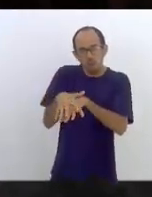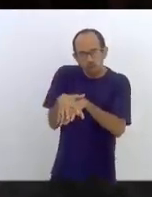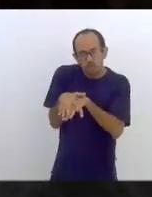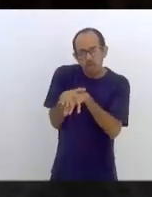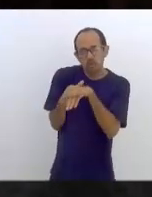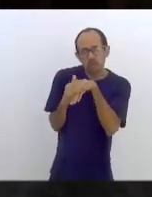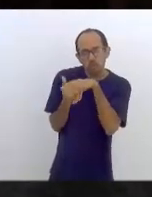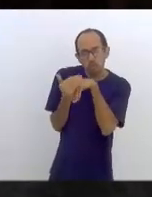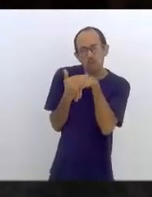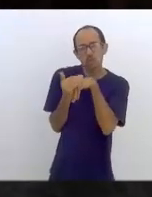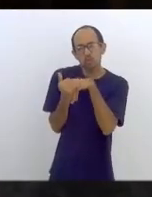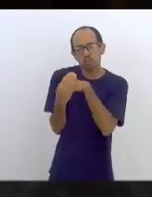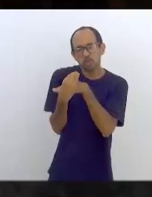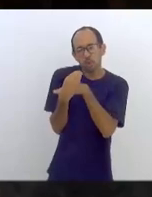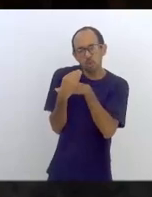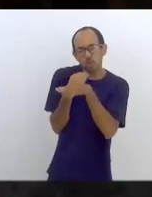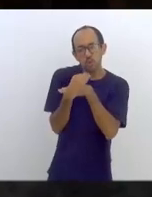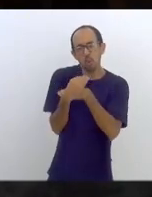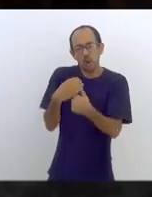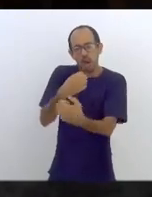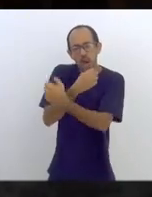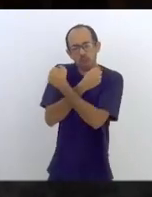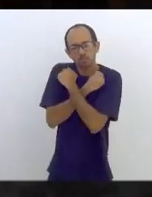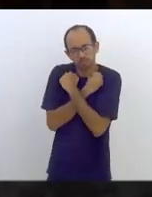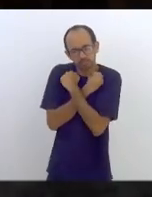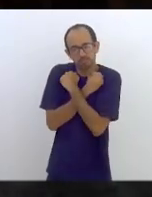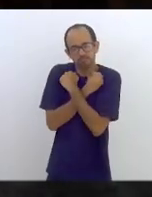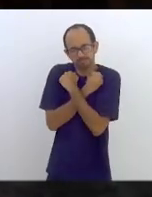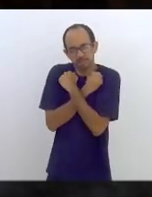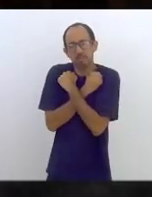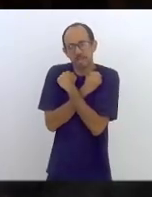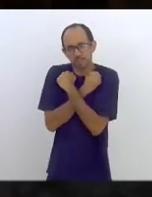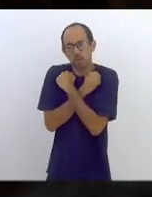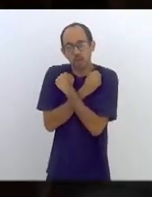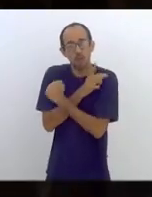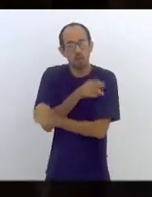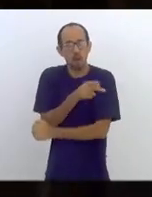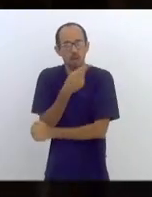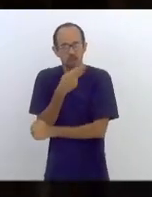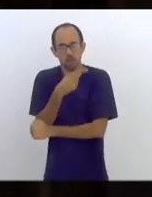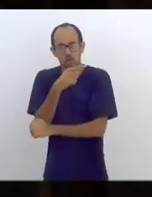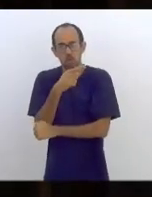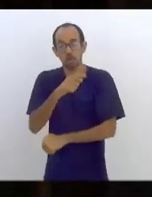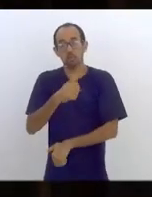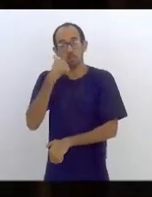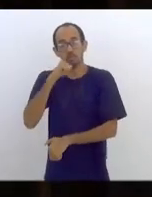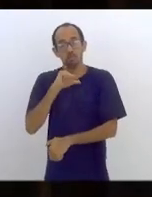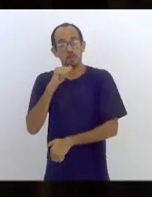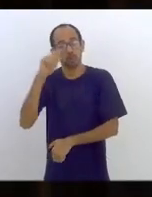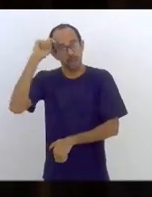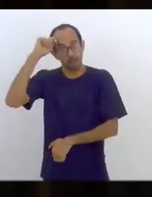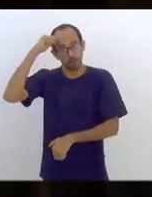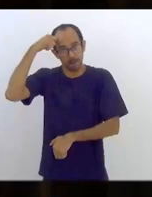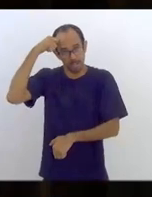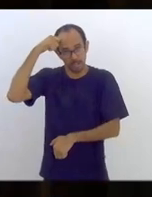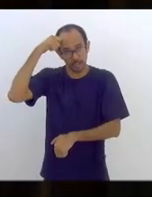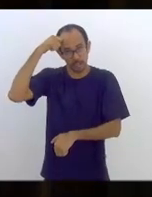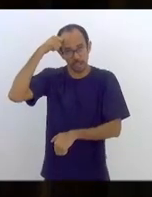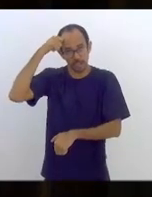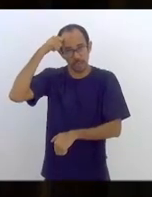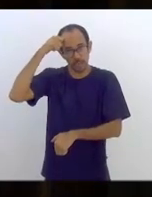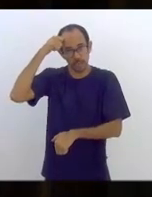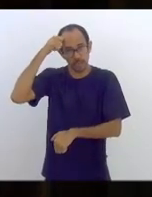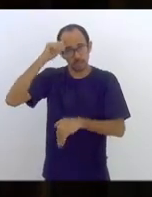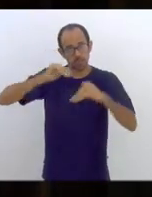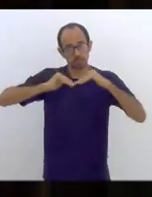mim, ela me abraçou. E como diz Angela Davis, quando uma mulher preta se move toda a sua